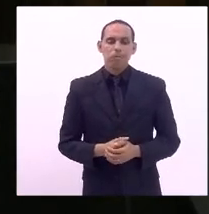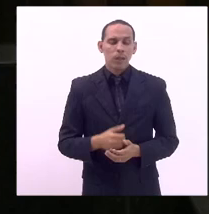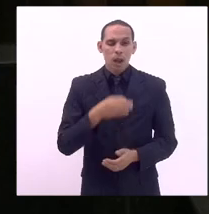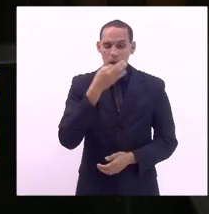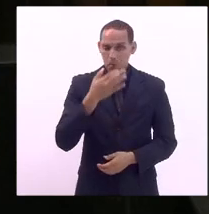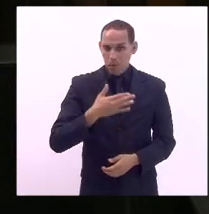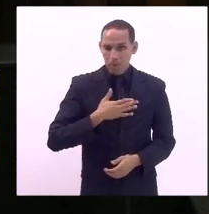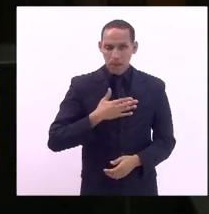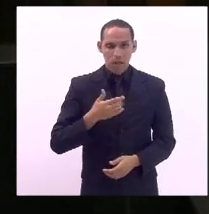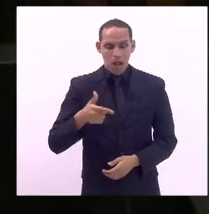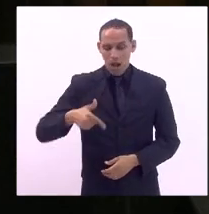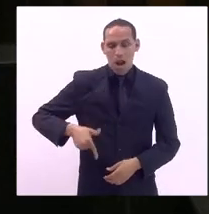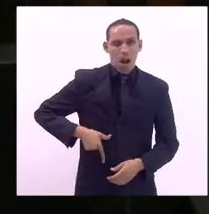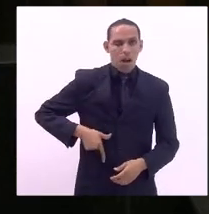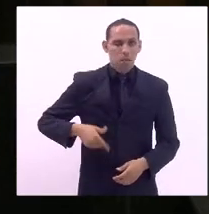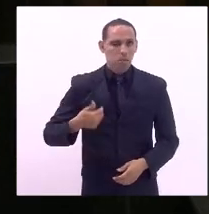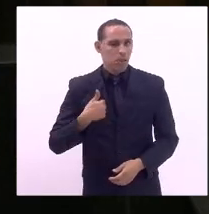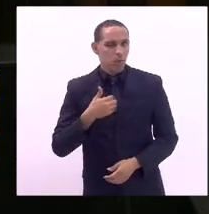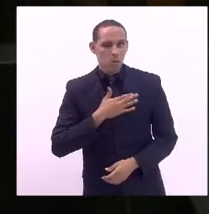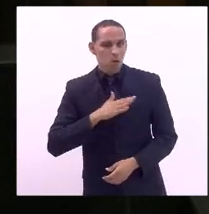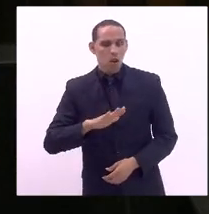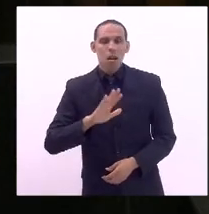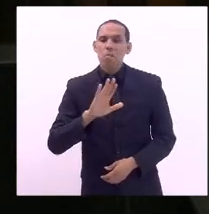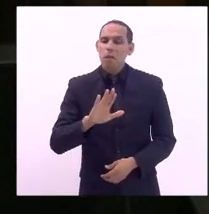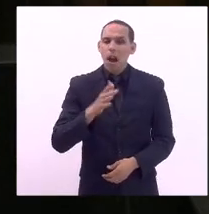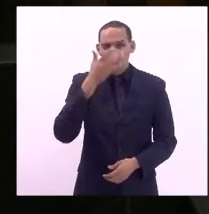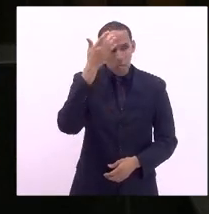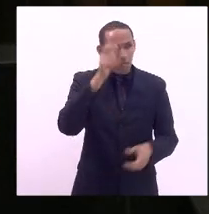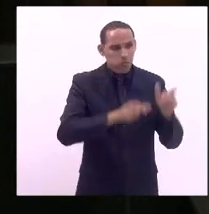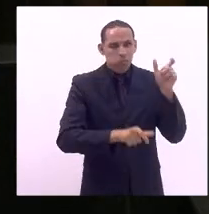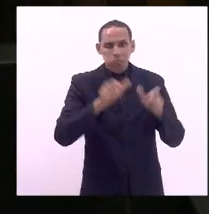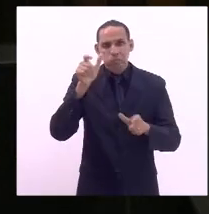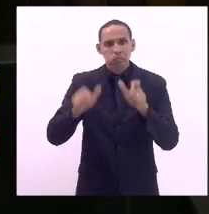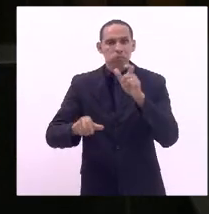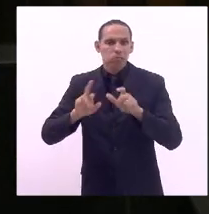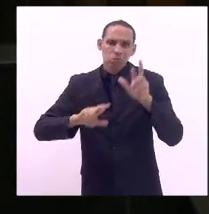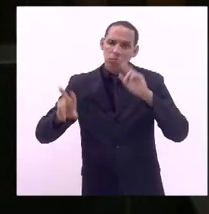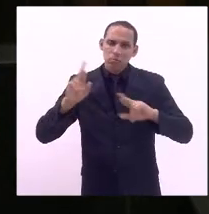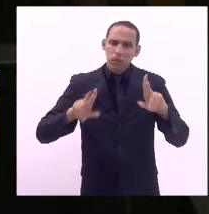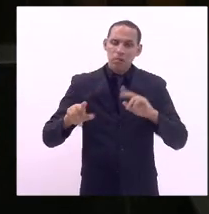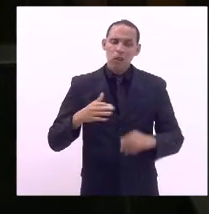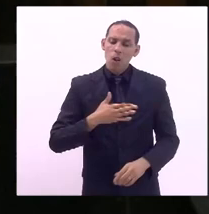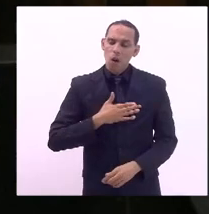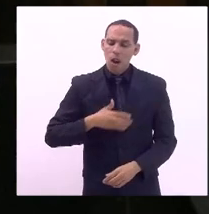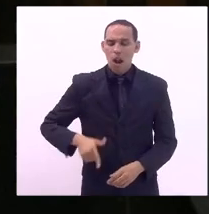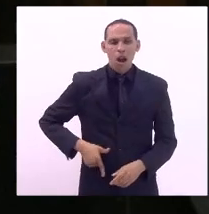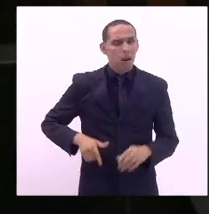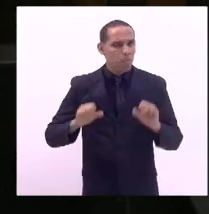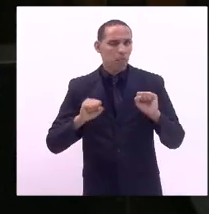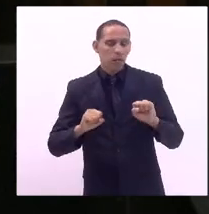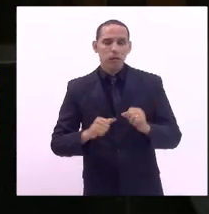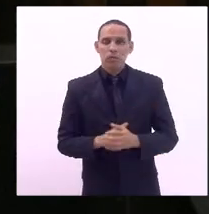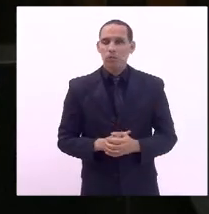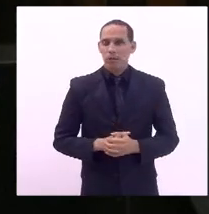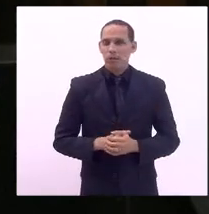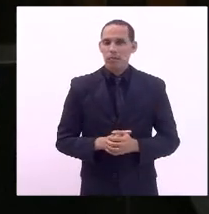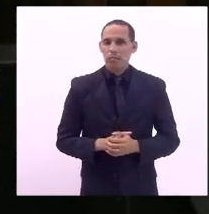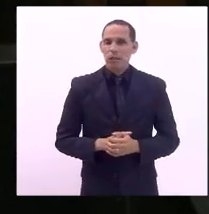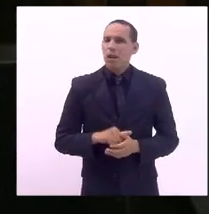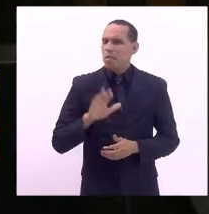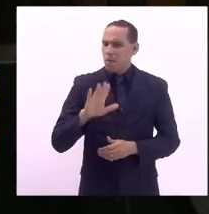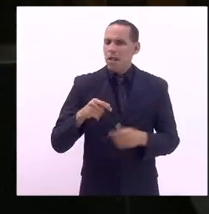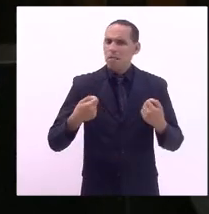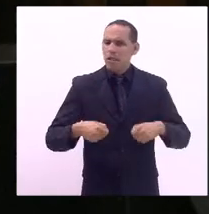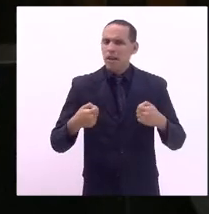não gosto de armas, mas acho que diferentes pessoas podem gostar de ter armas. Mas eu acho que isso tem que